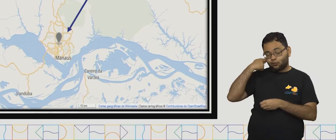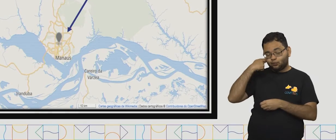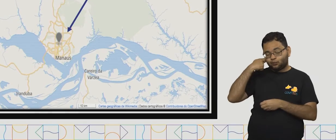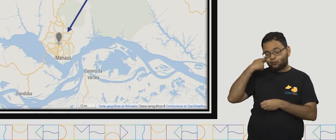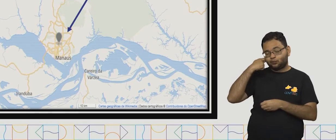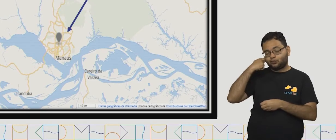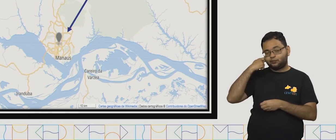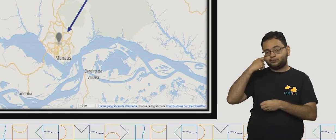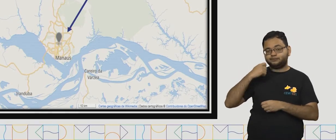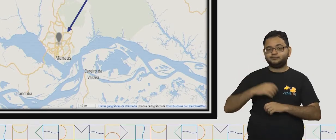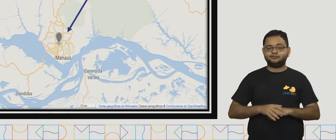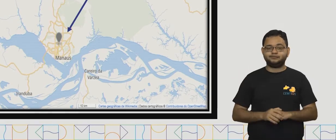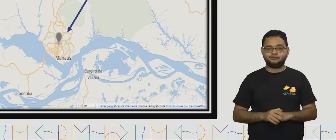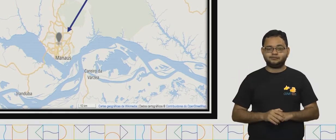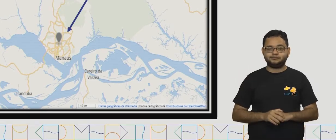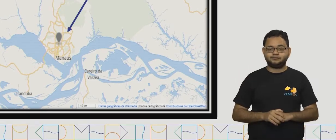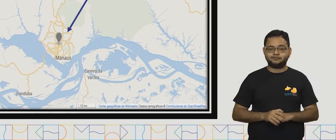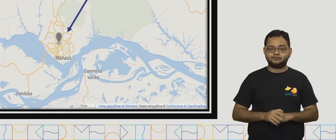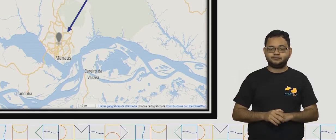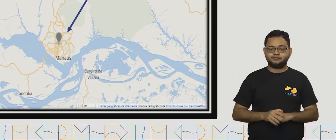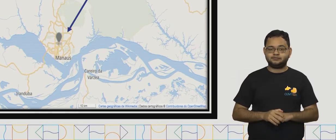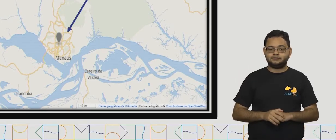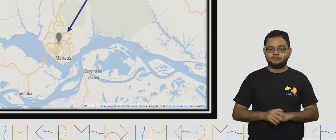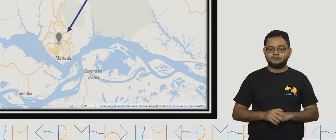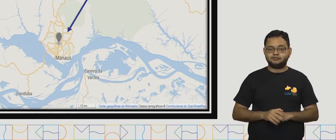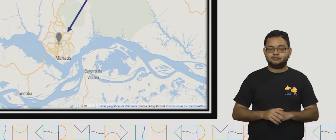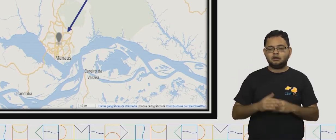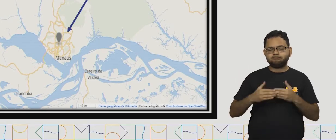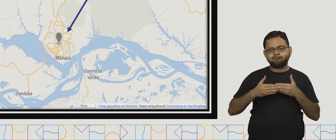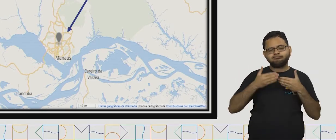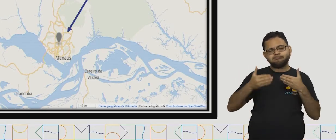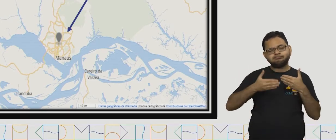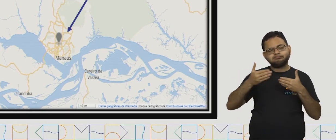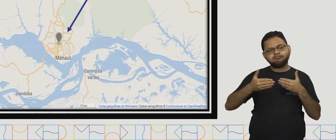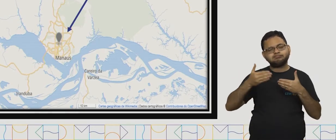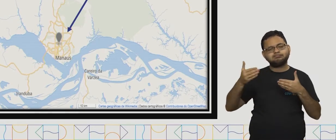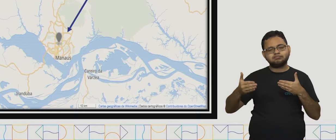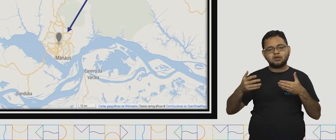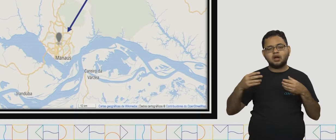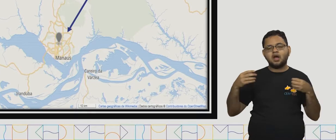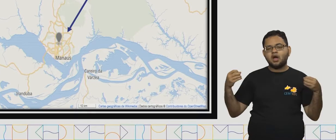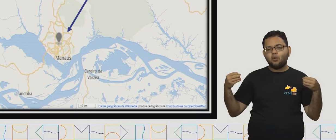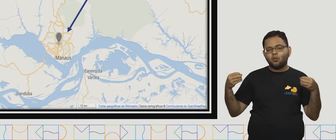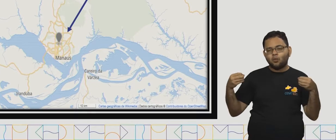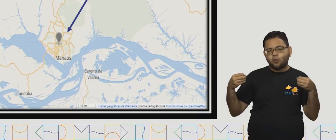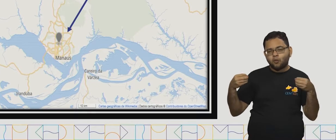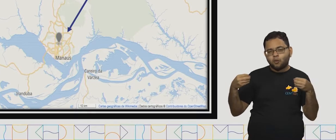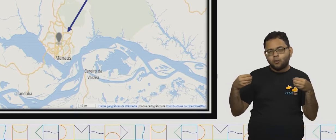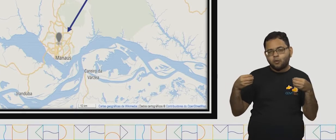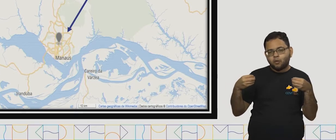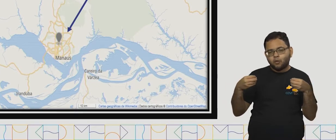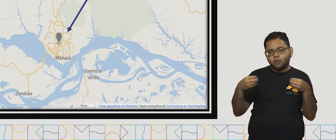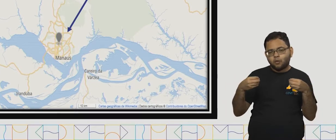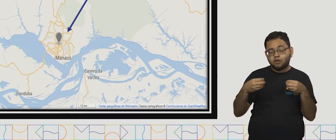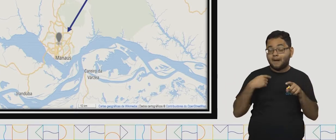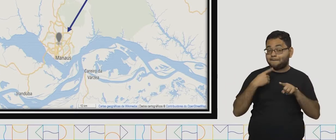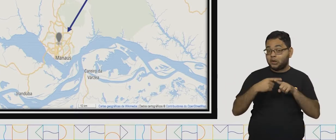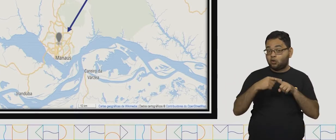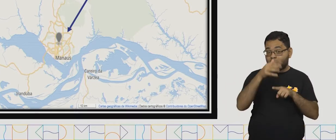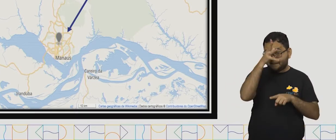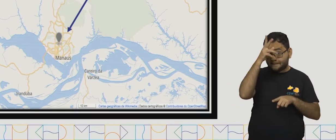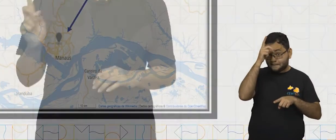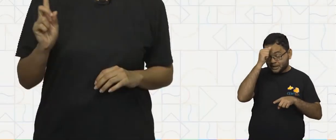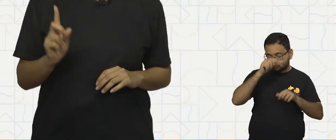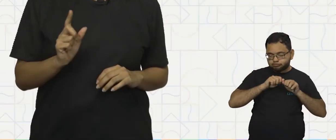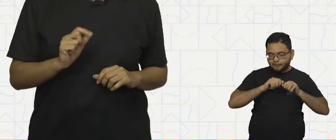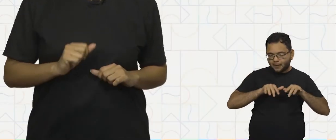Provavelmente, essa distância diminuirá ao longo do tempo, pois a tendência é que a cidade de Manaus se expanda cada vez